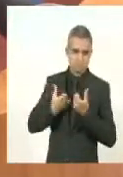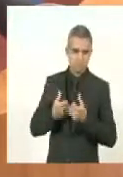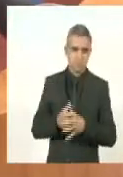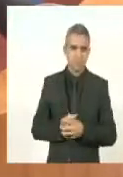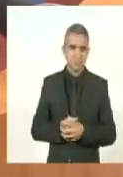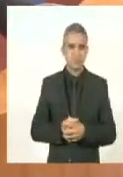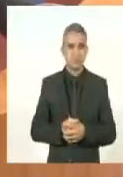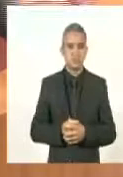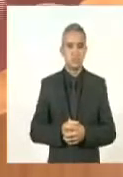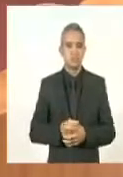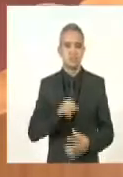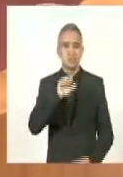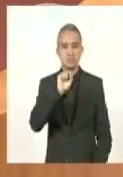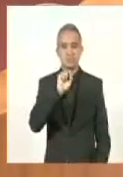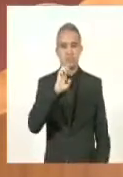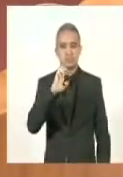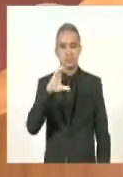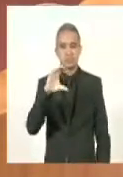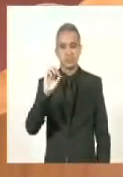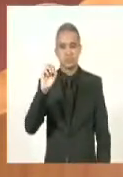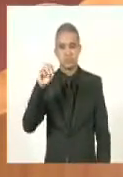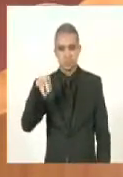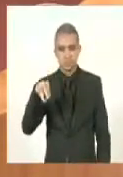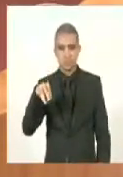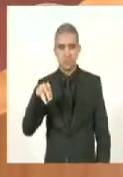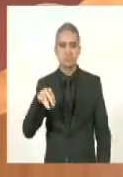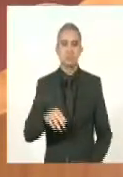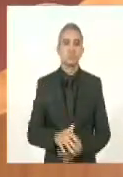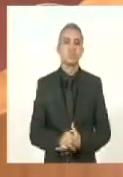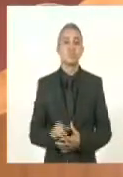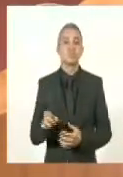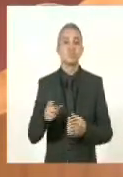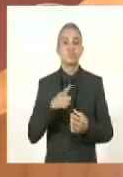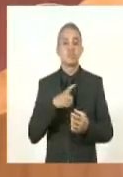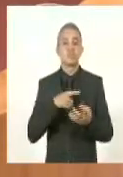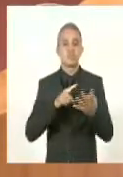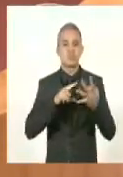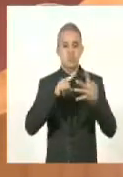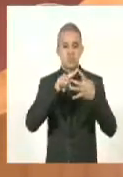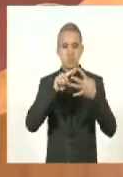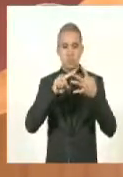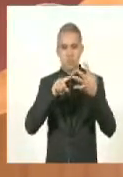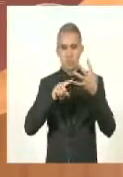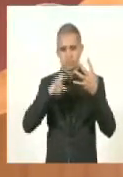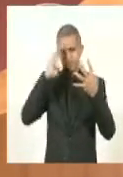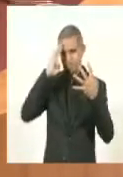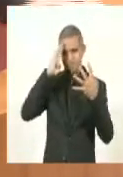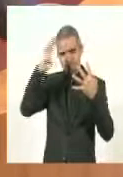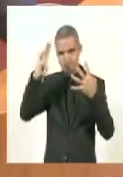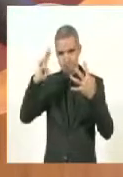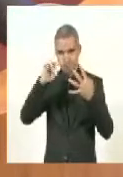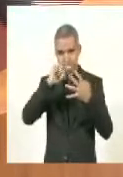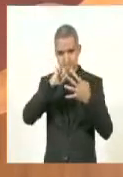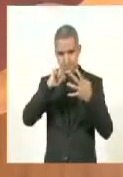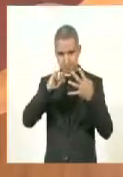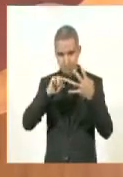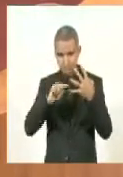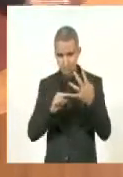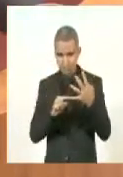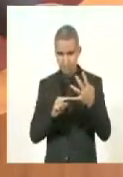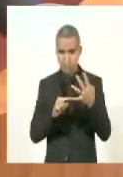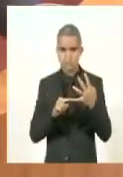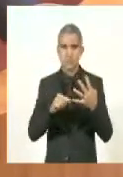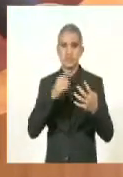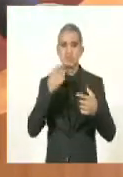da SECOM, e no release da SECOM listam 4 prioridades. Nessa guerra moral, né? Porque essa guerra moral